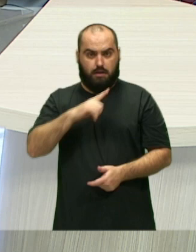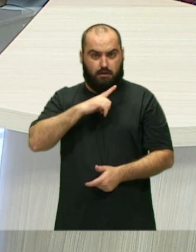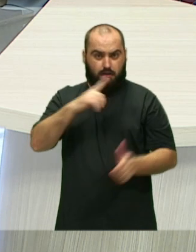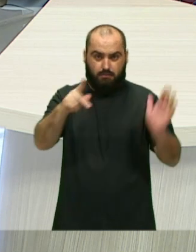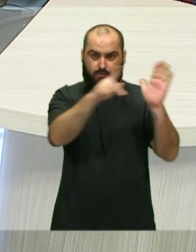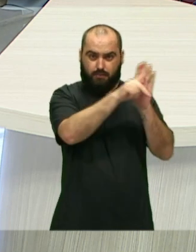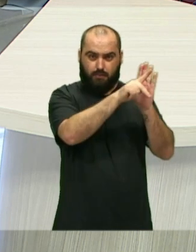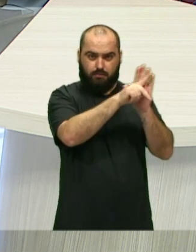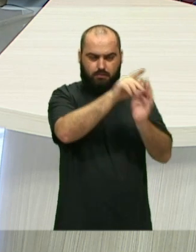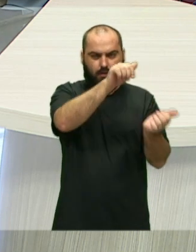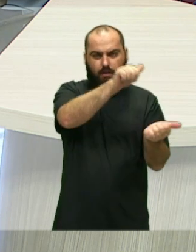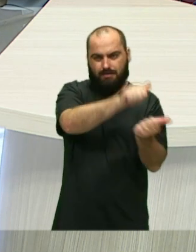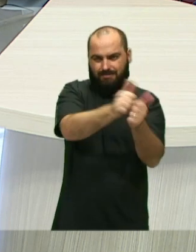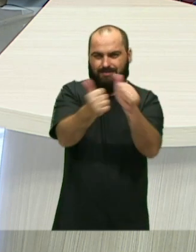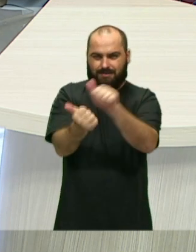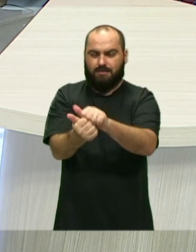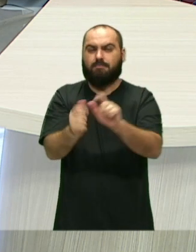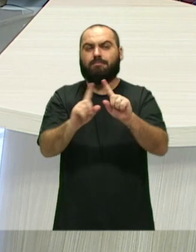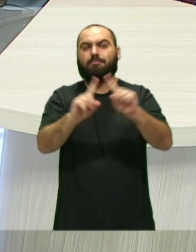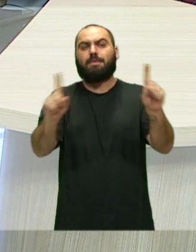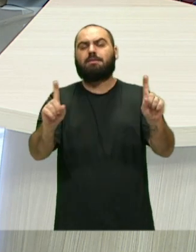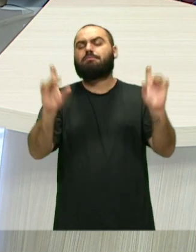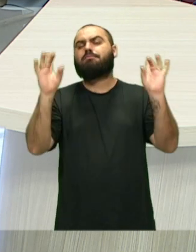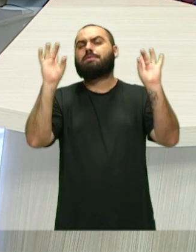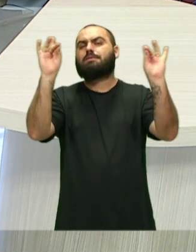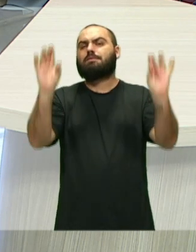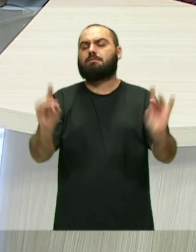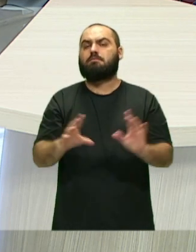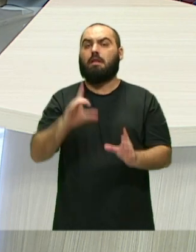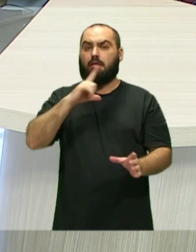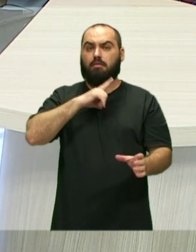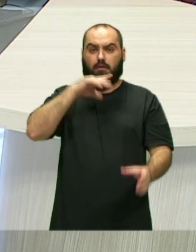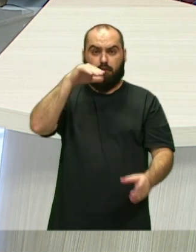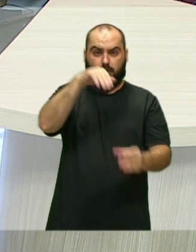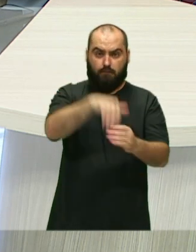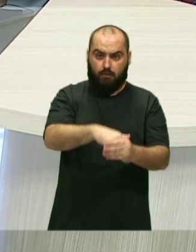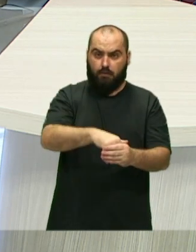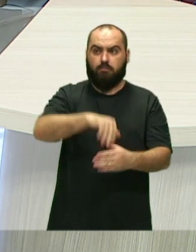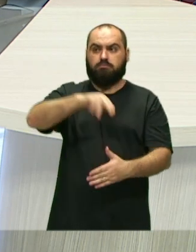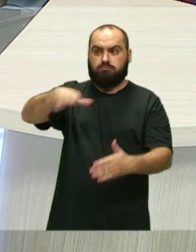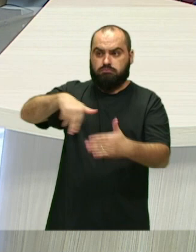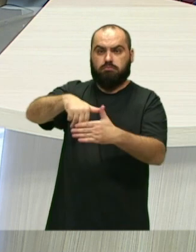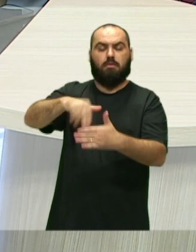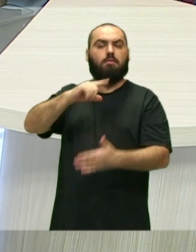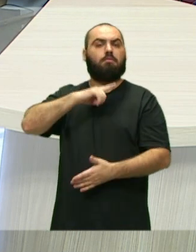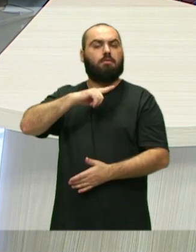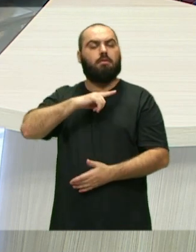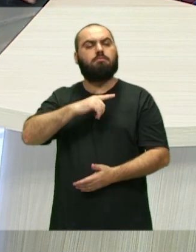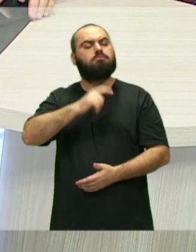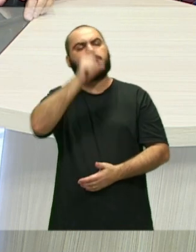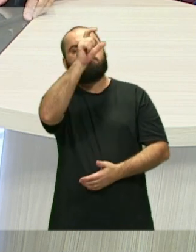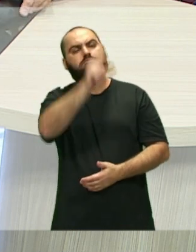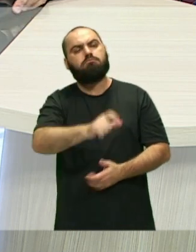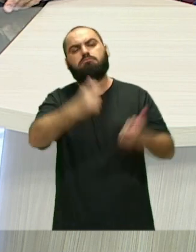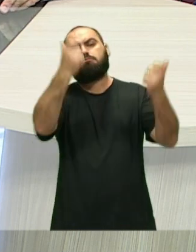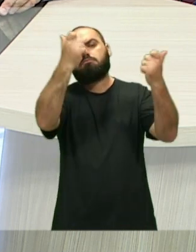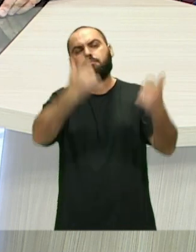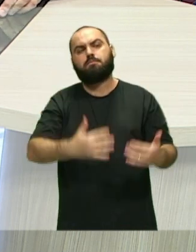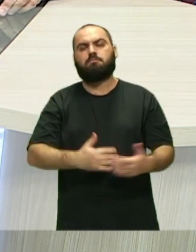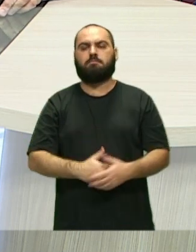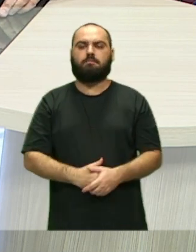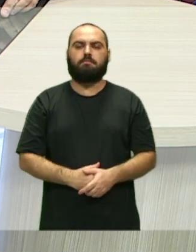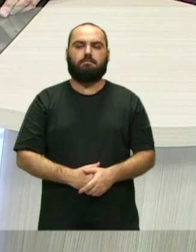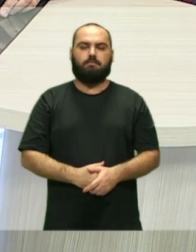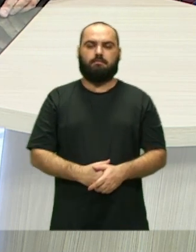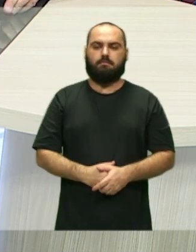ele adaptado mas o que que a gente pode destacar tem votação tem Tribuna O que que você pode também já buscar desse documento